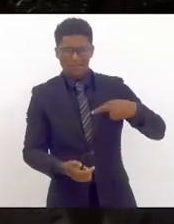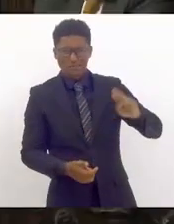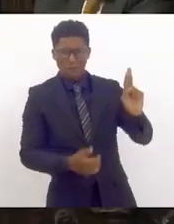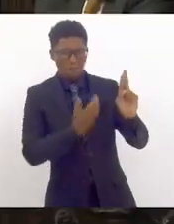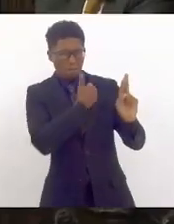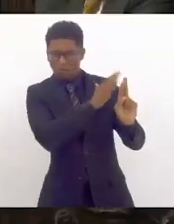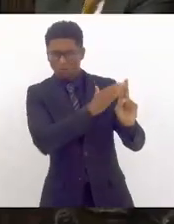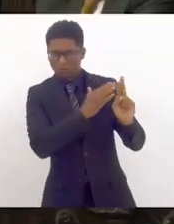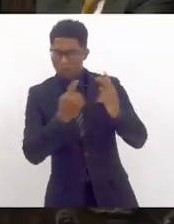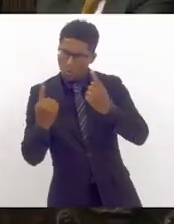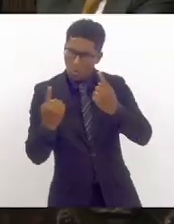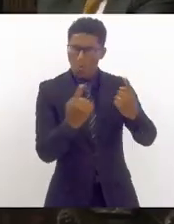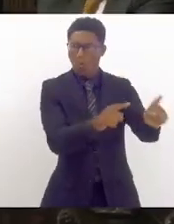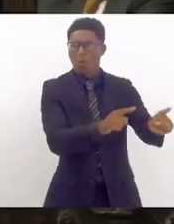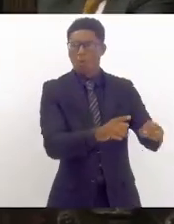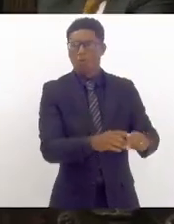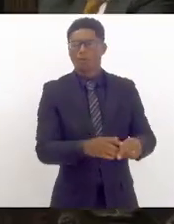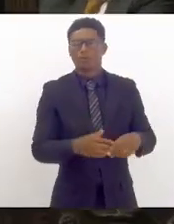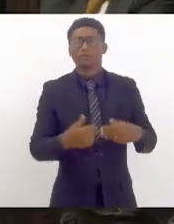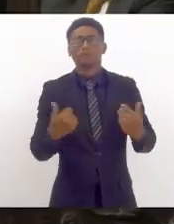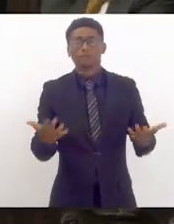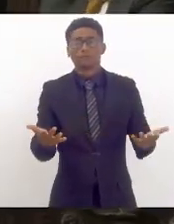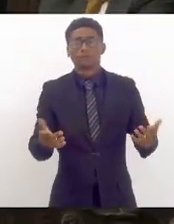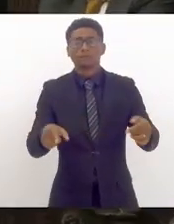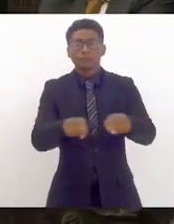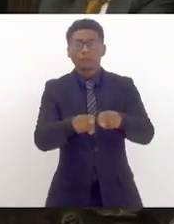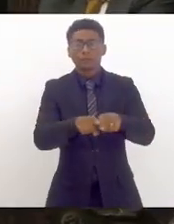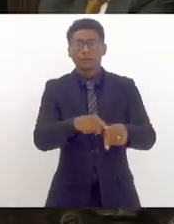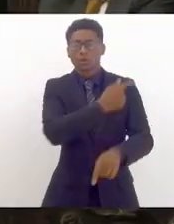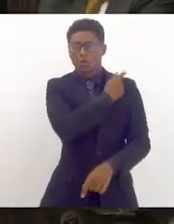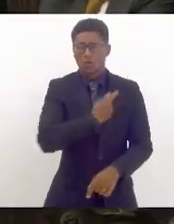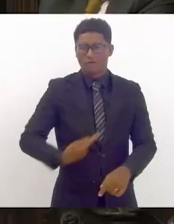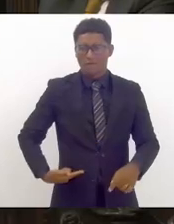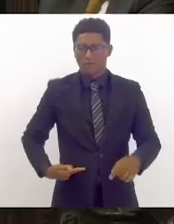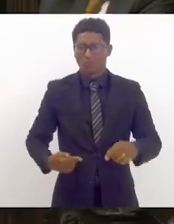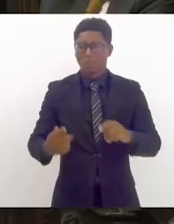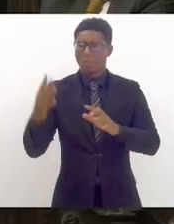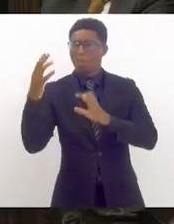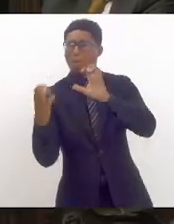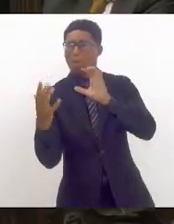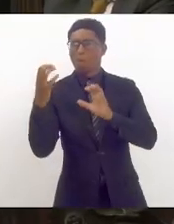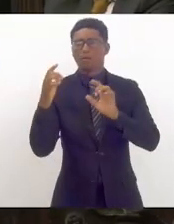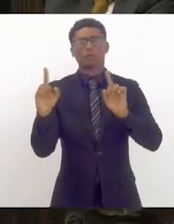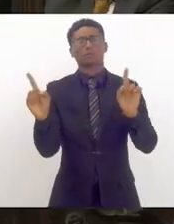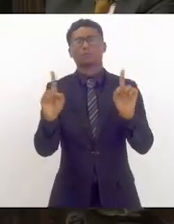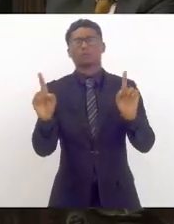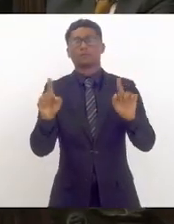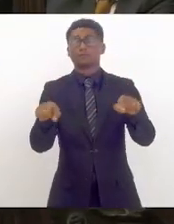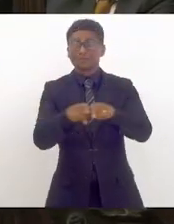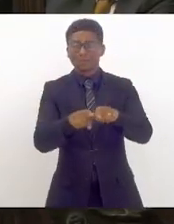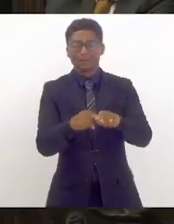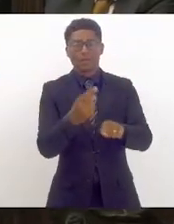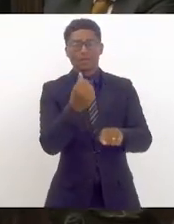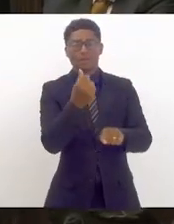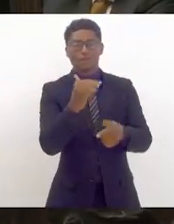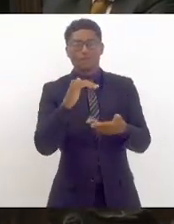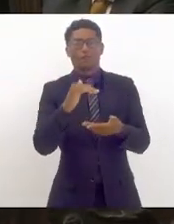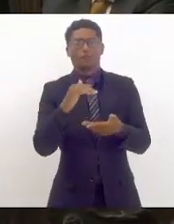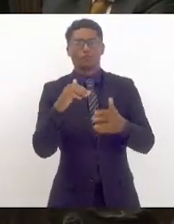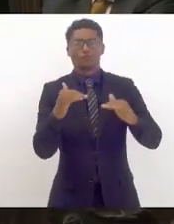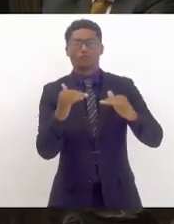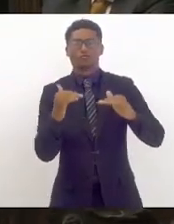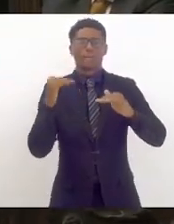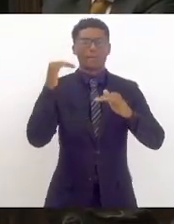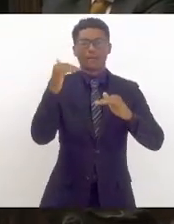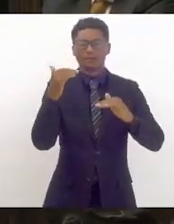ambientais, e não inviabilizar o governo, ao contrário. Fundo Soberano, tantas iniciativas que, e olha que